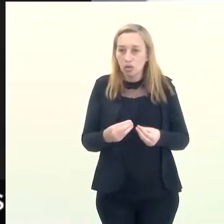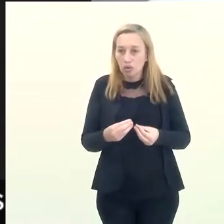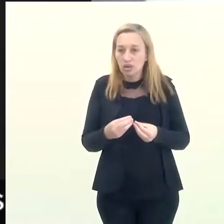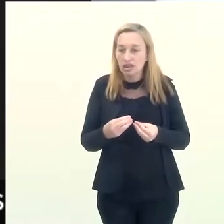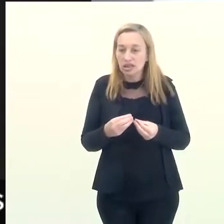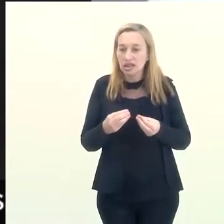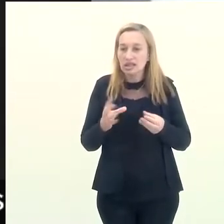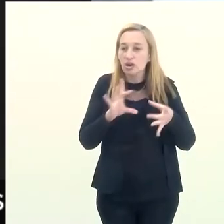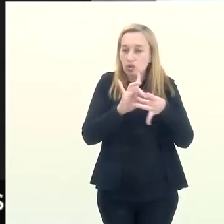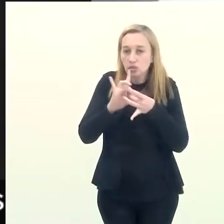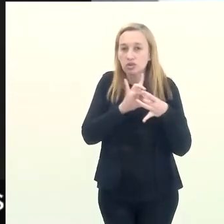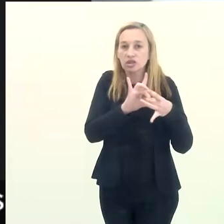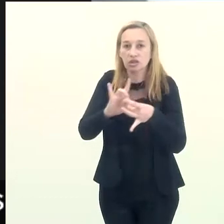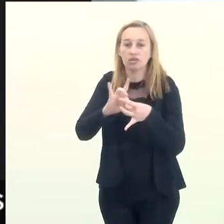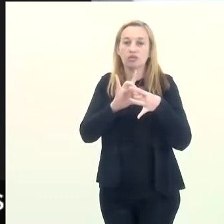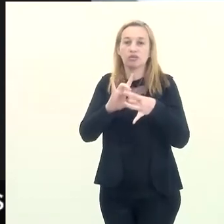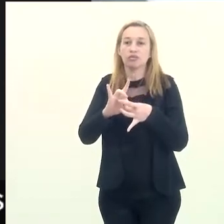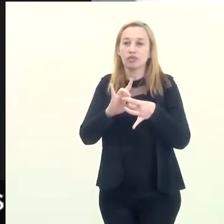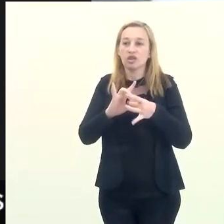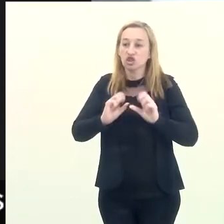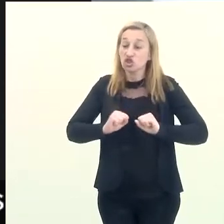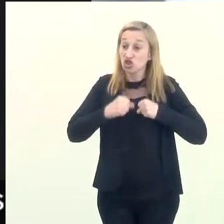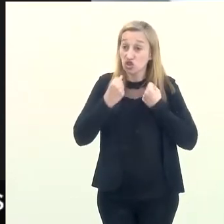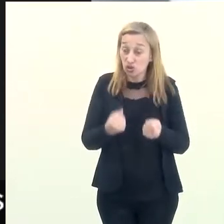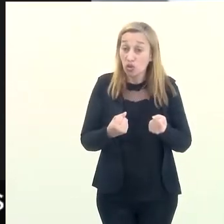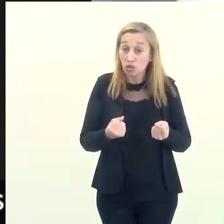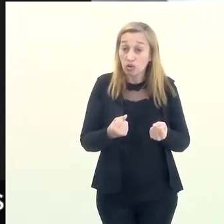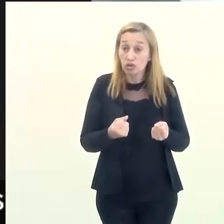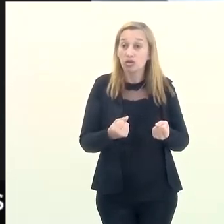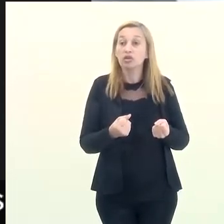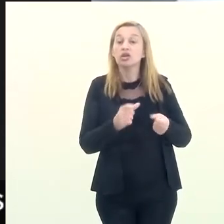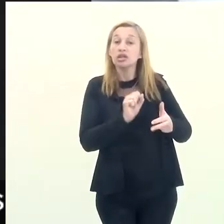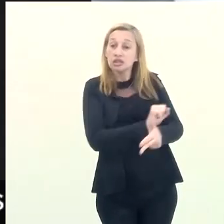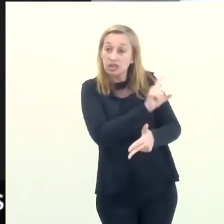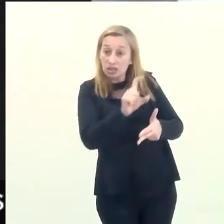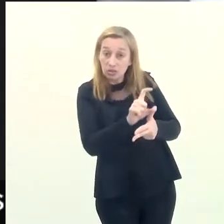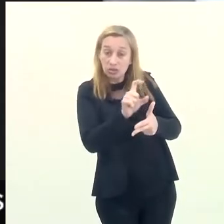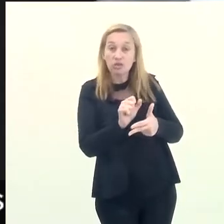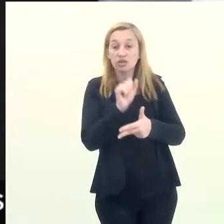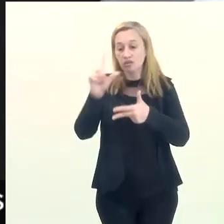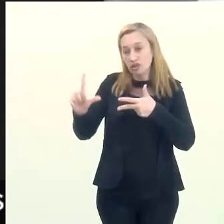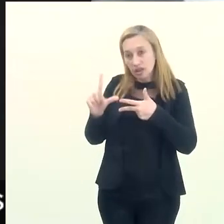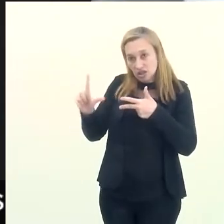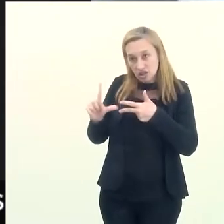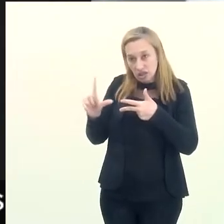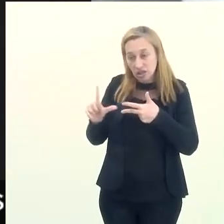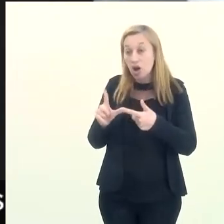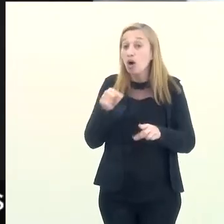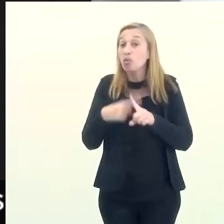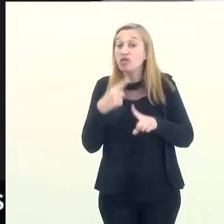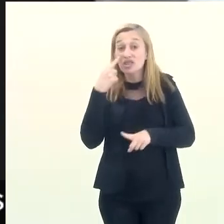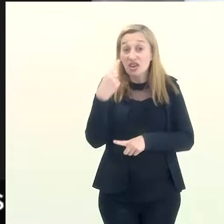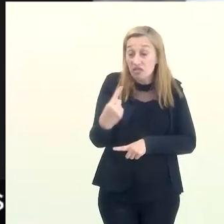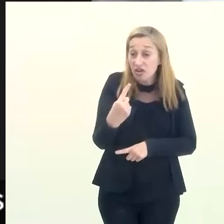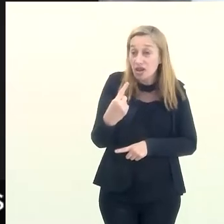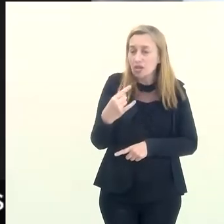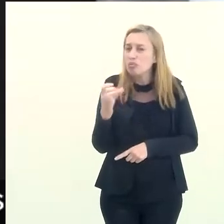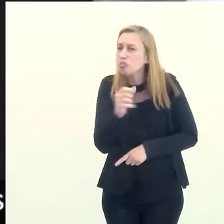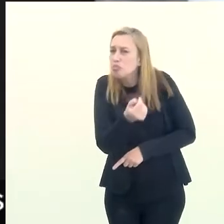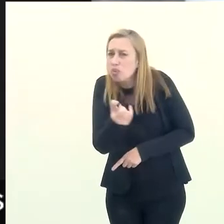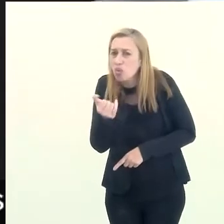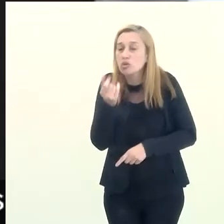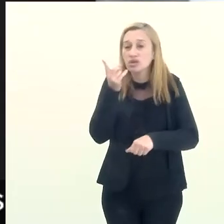resultado, desse casamento, dessa combinação de esforços, tanto do executivo quanto do legislativo, porque você vê que